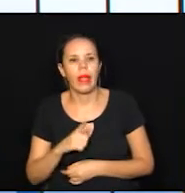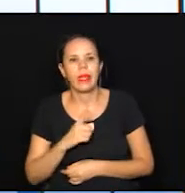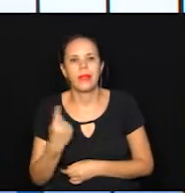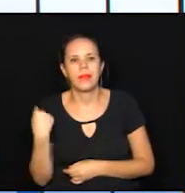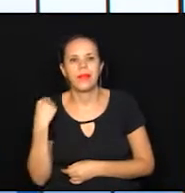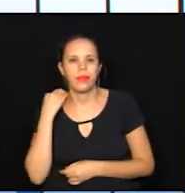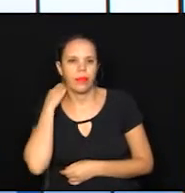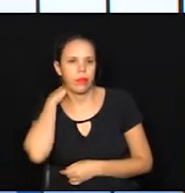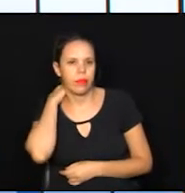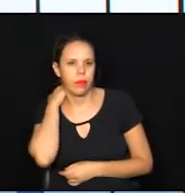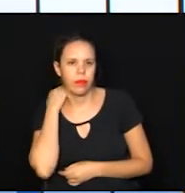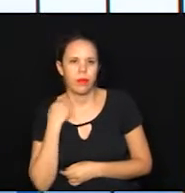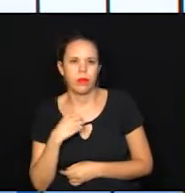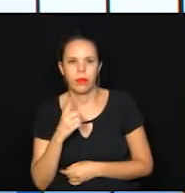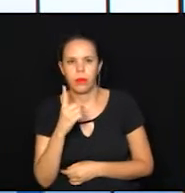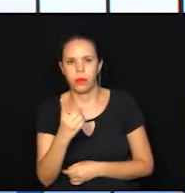tínhamos